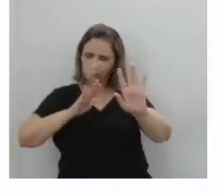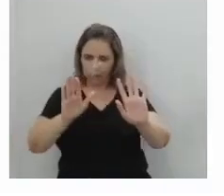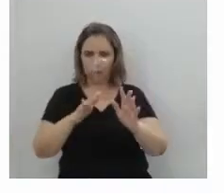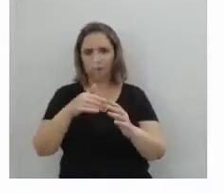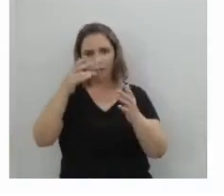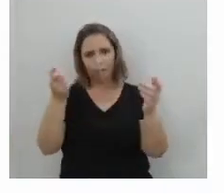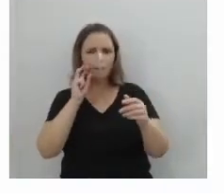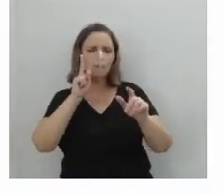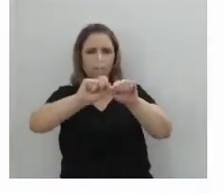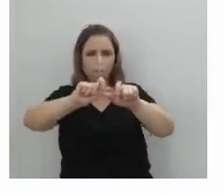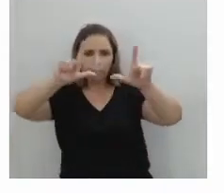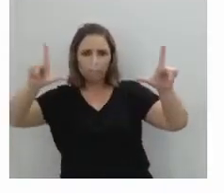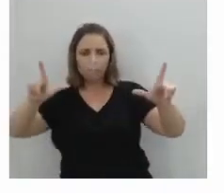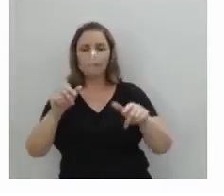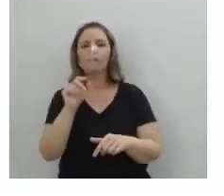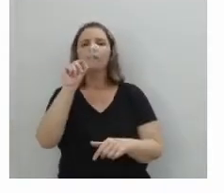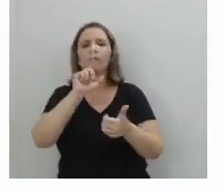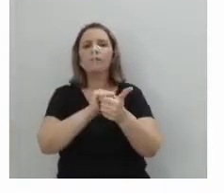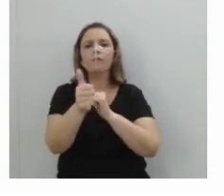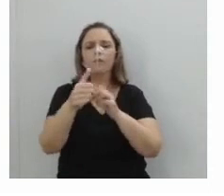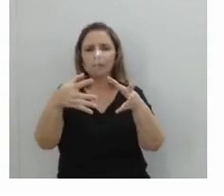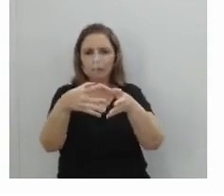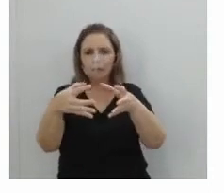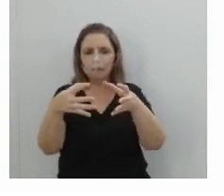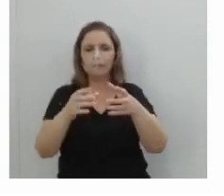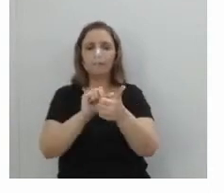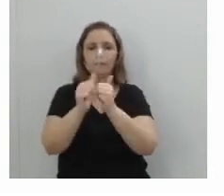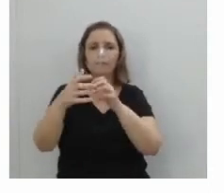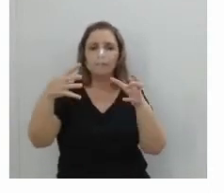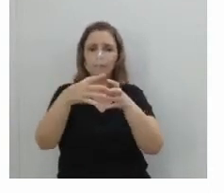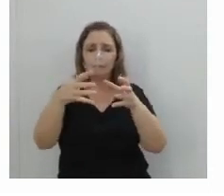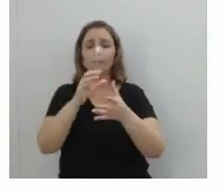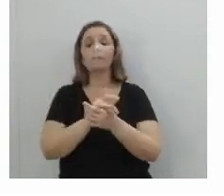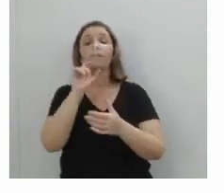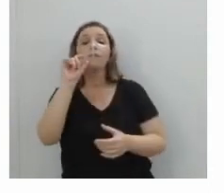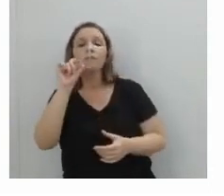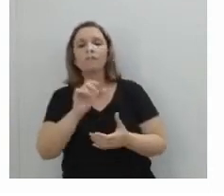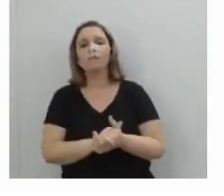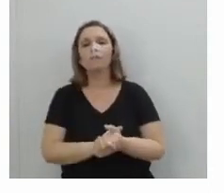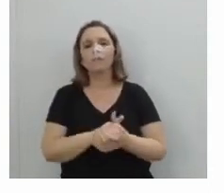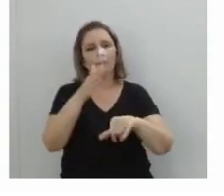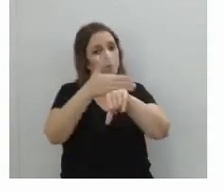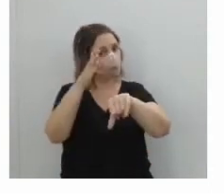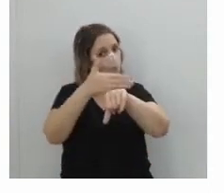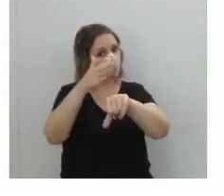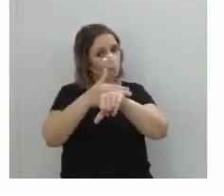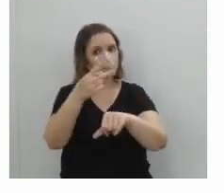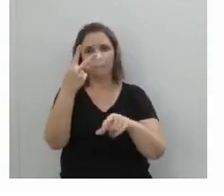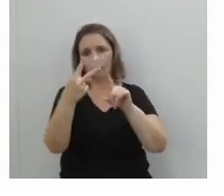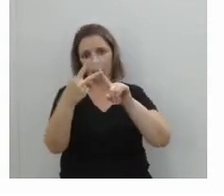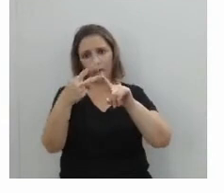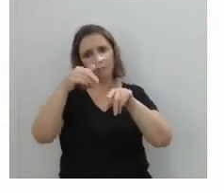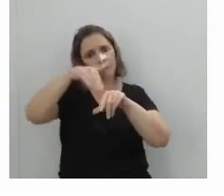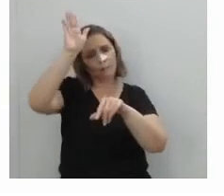no slide e vamos lá. O que são esportes coletivos? Os esportes coletivos são aqueles praticados por duas ou